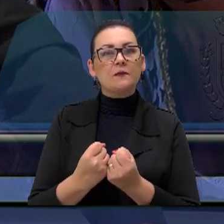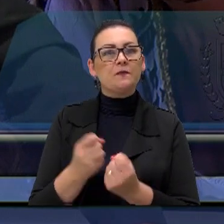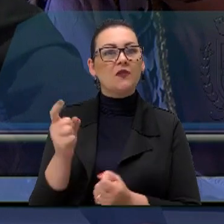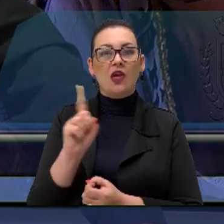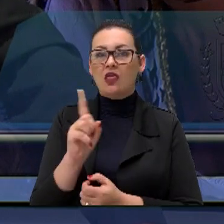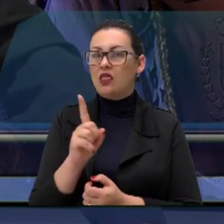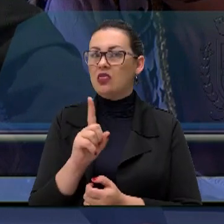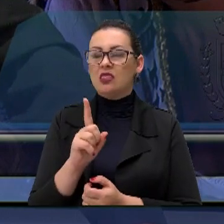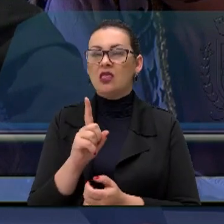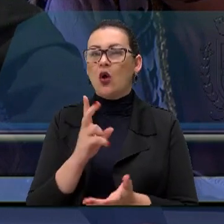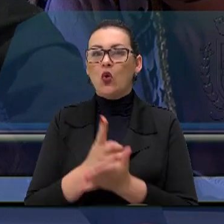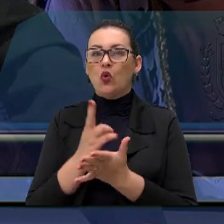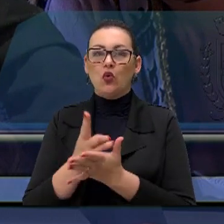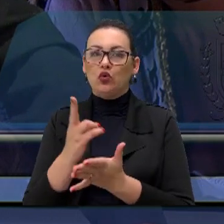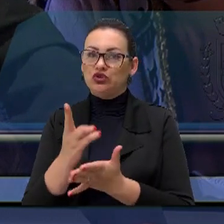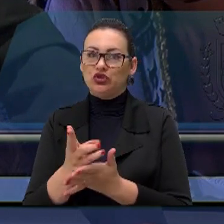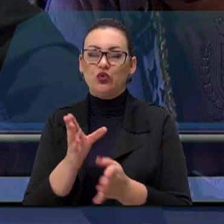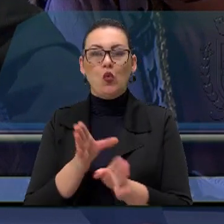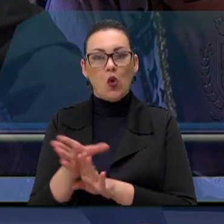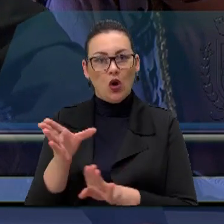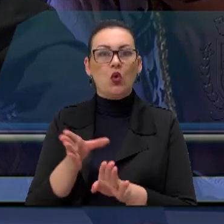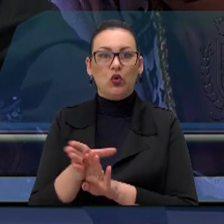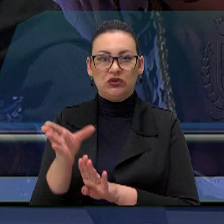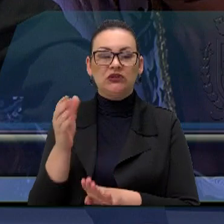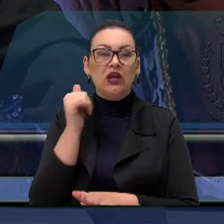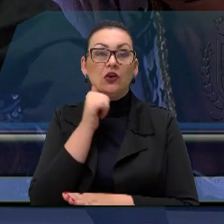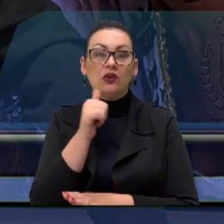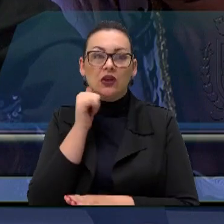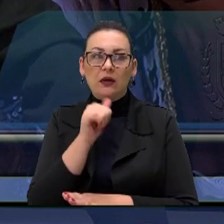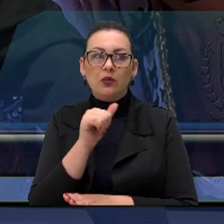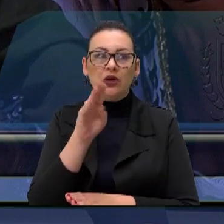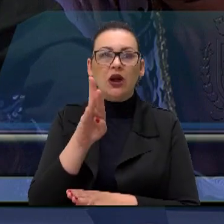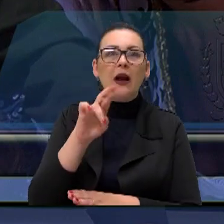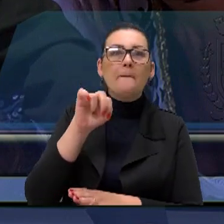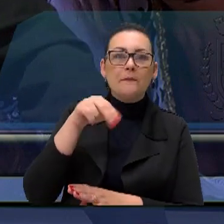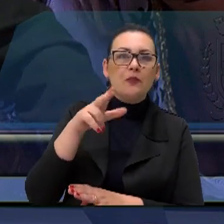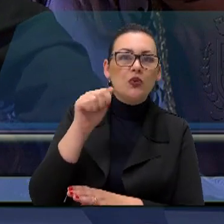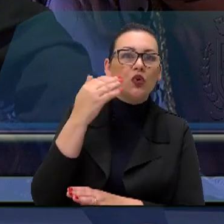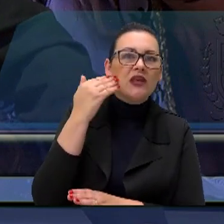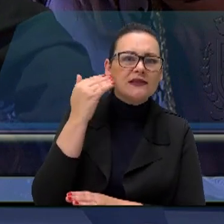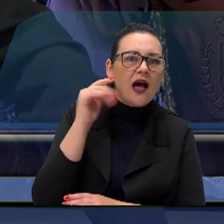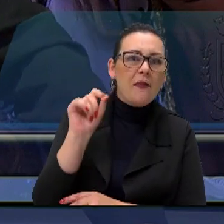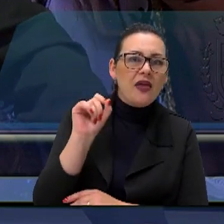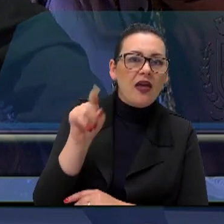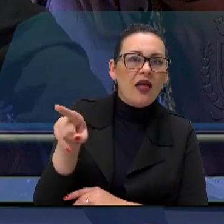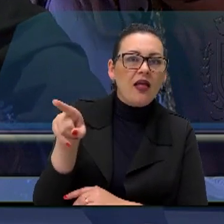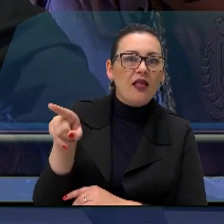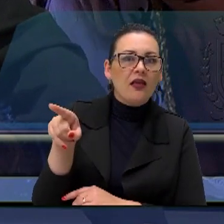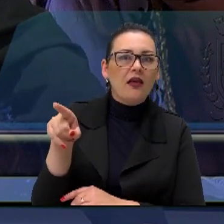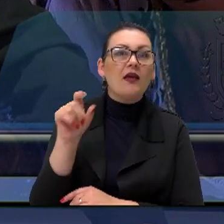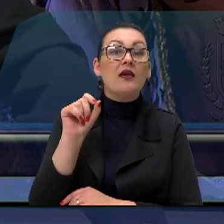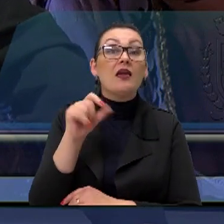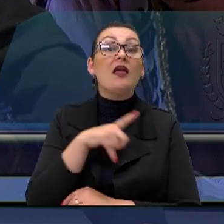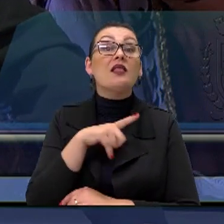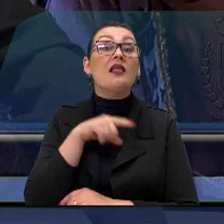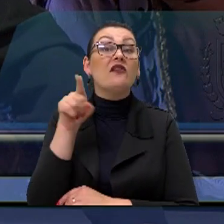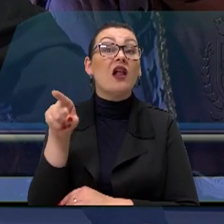Ele não está sendo mantido mais, o Conselho da Mulher. A Bruna sabe quem está lá, quem estava